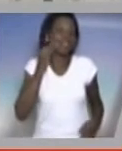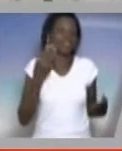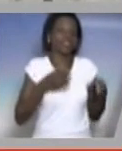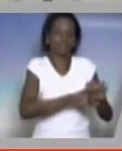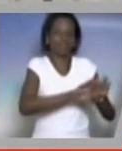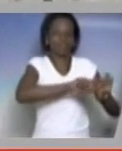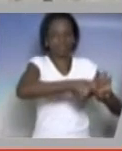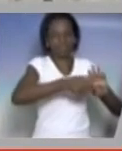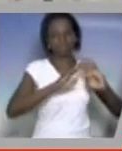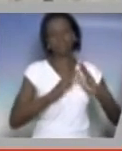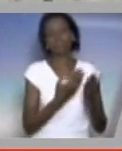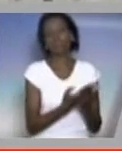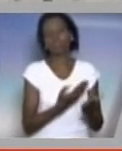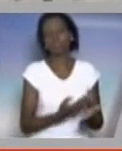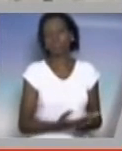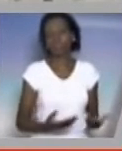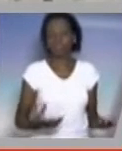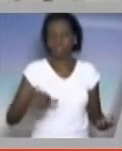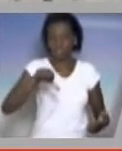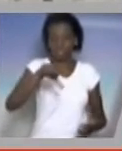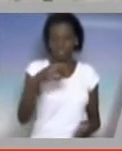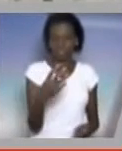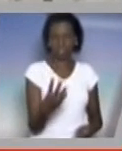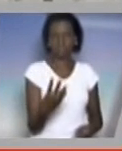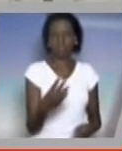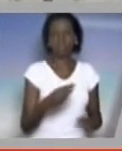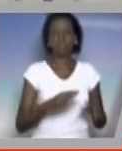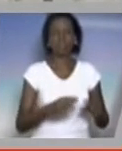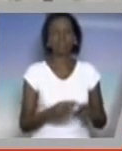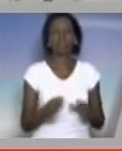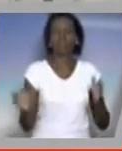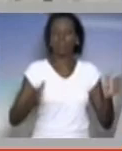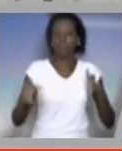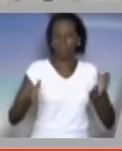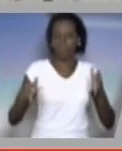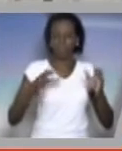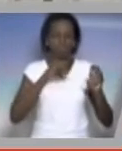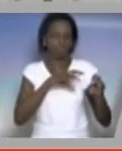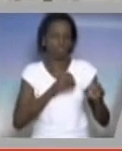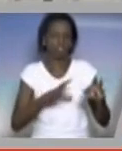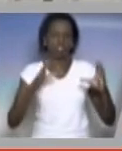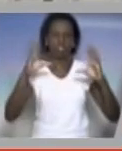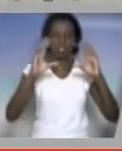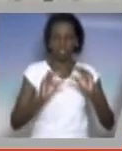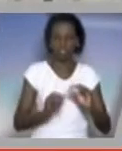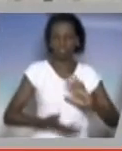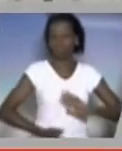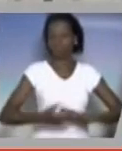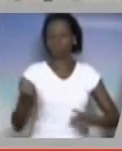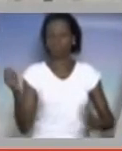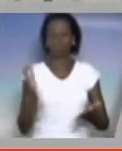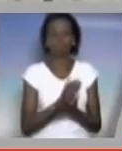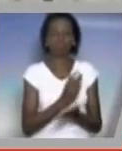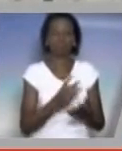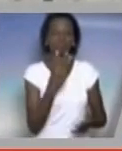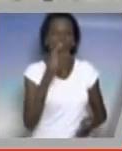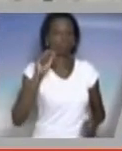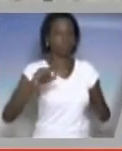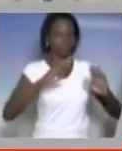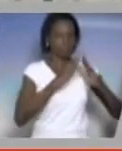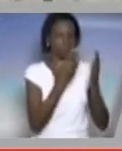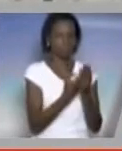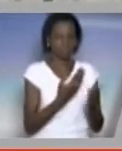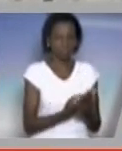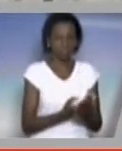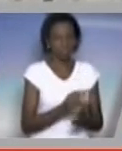fechar escolas, de fechar 94 escolas e fechar turnos em 3 mil escolas da rede. Esse movimento do governo